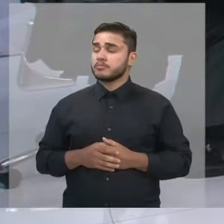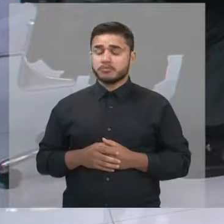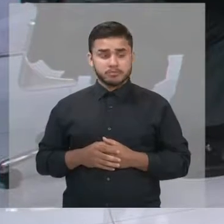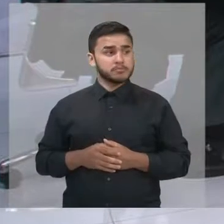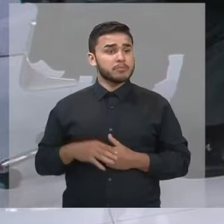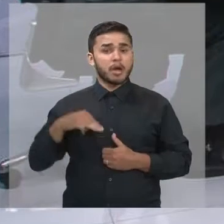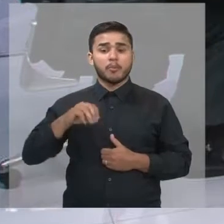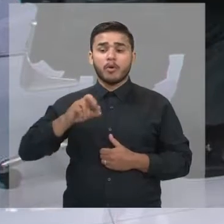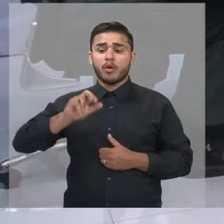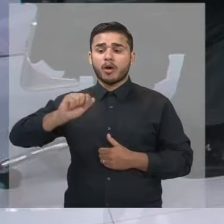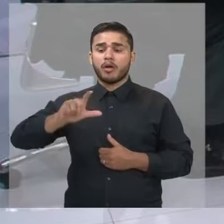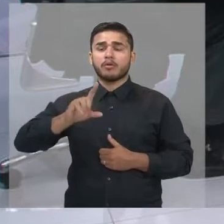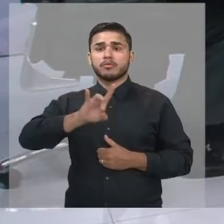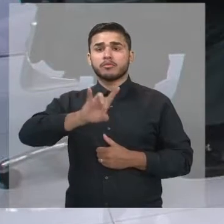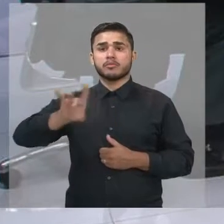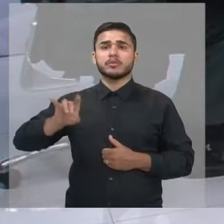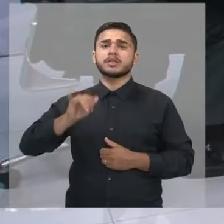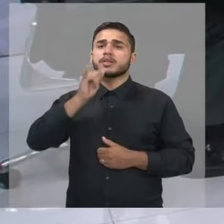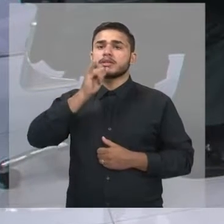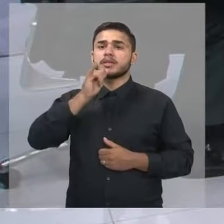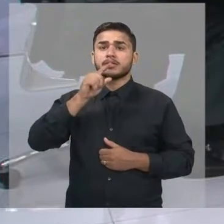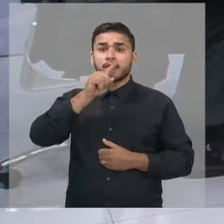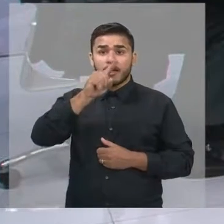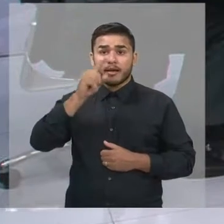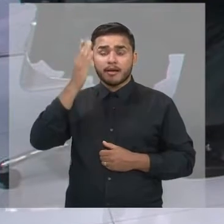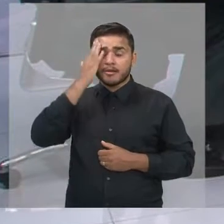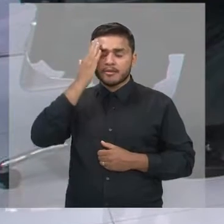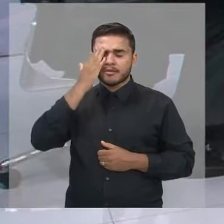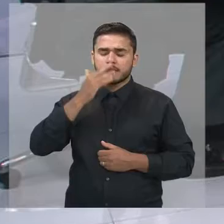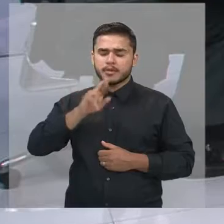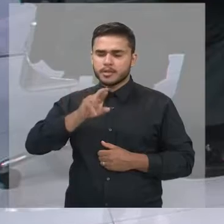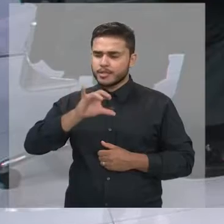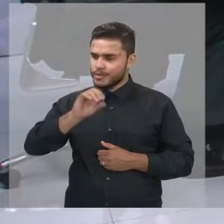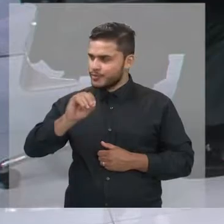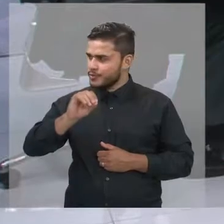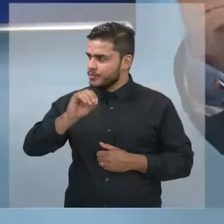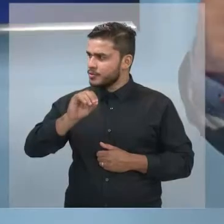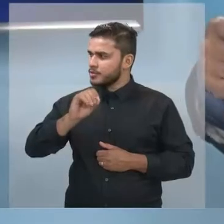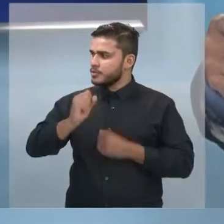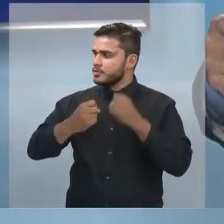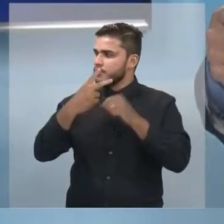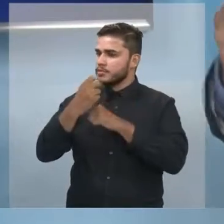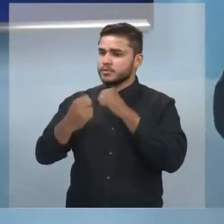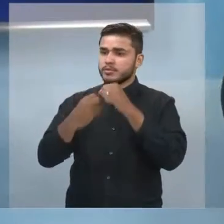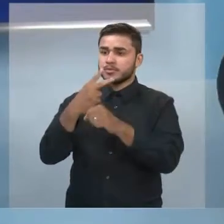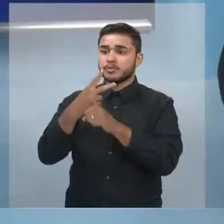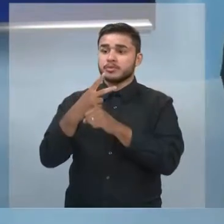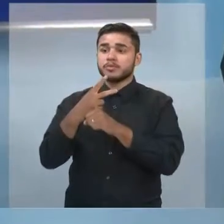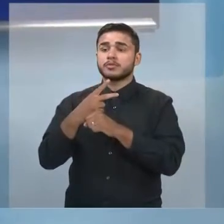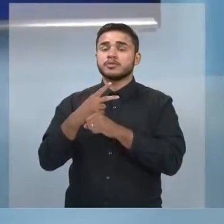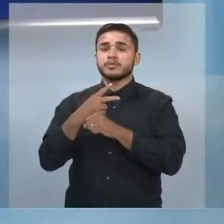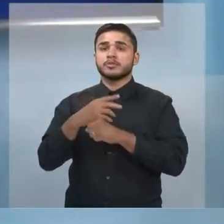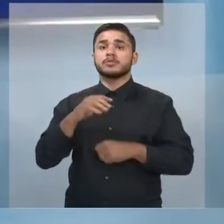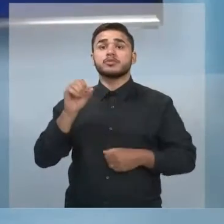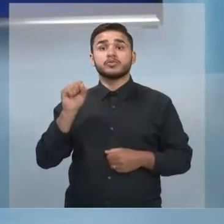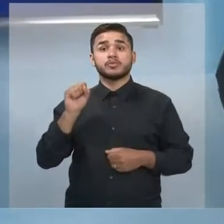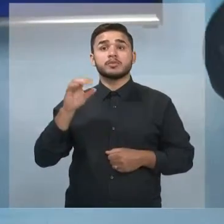bom que se diga desse episódio do livro do Rio de Janeiro, na Bienal, o Supremo Tribunal Federal, ministro Celso de